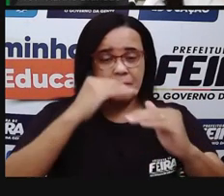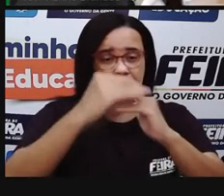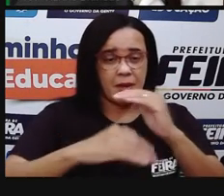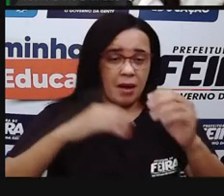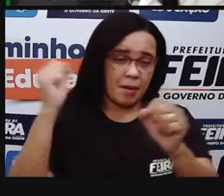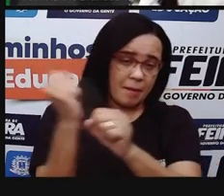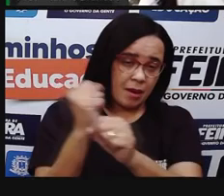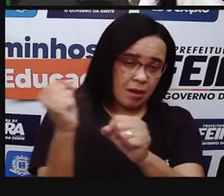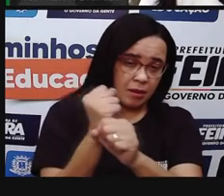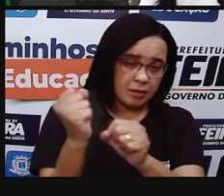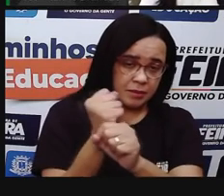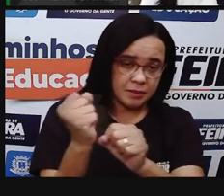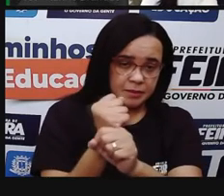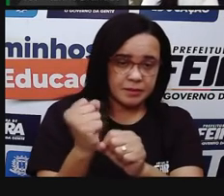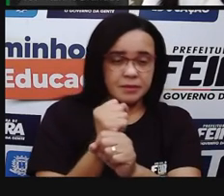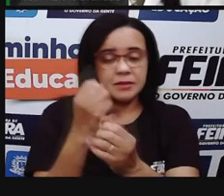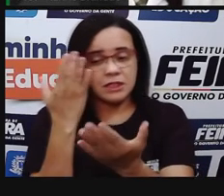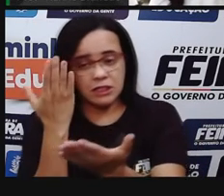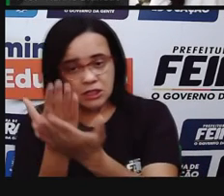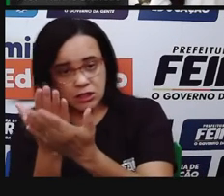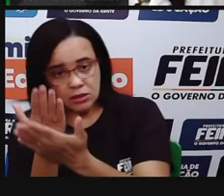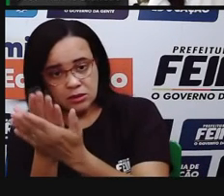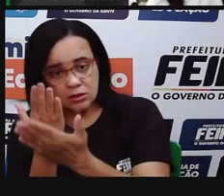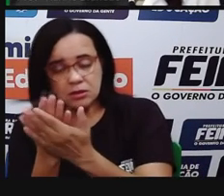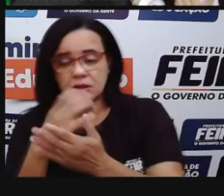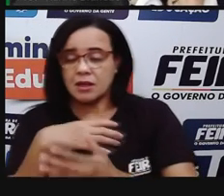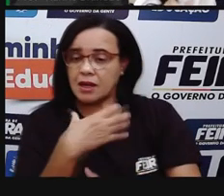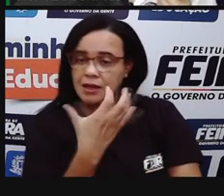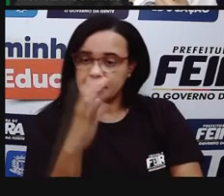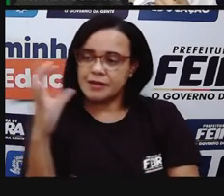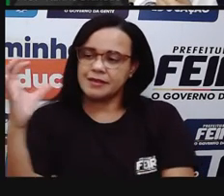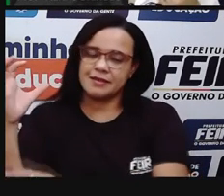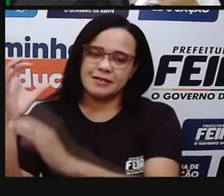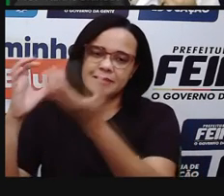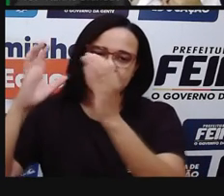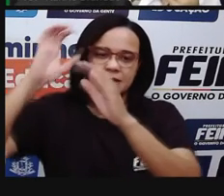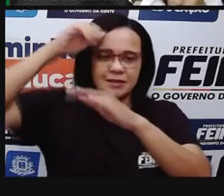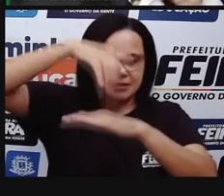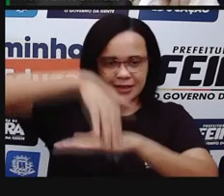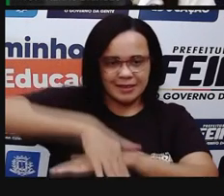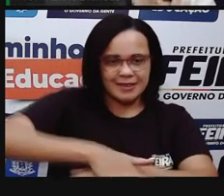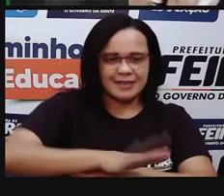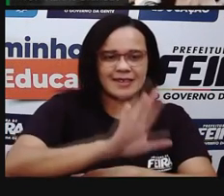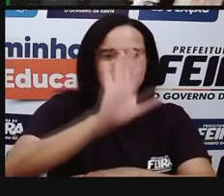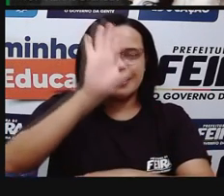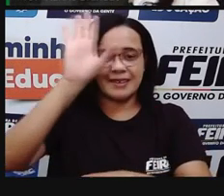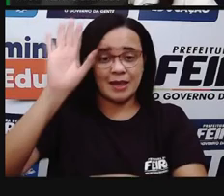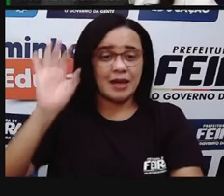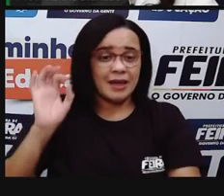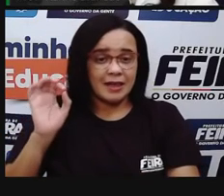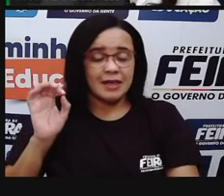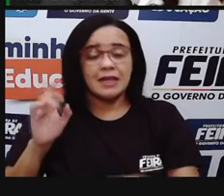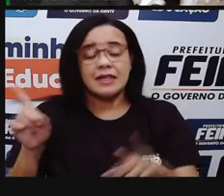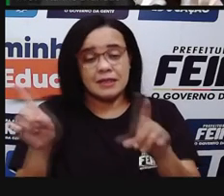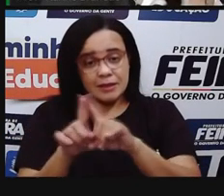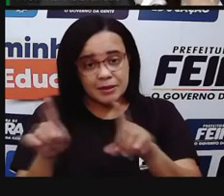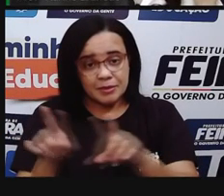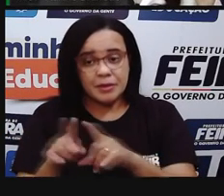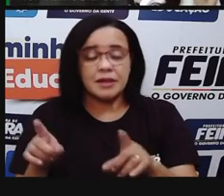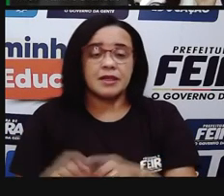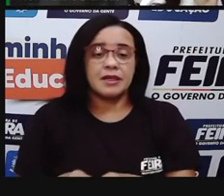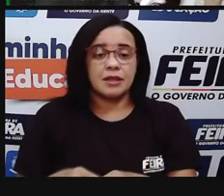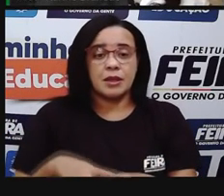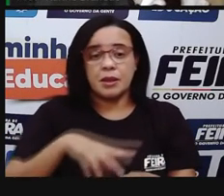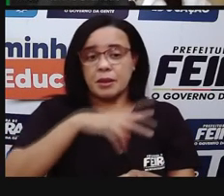natureza, estudar os seres vivos da natureza, o nosso planeta, muitas vezes nós tivemos que nos afastar para